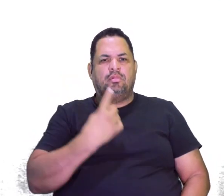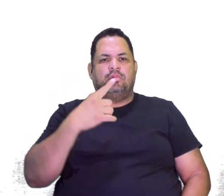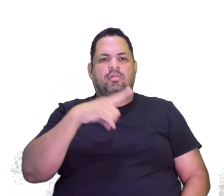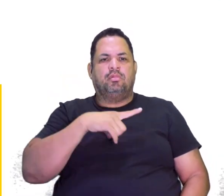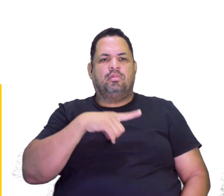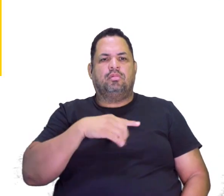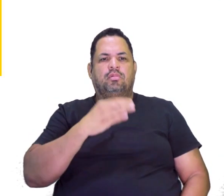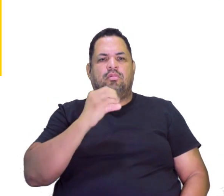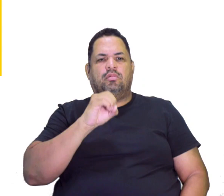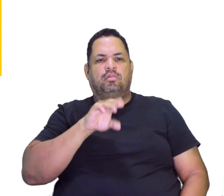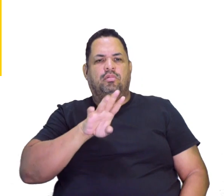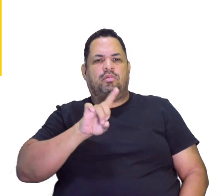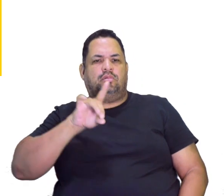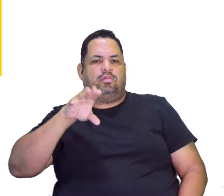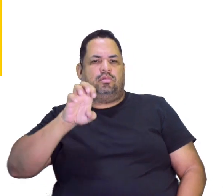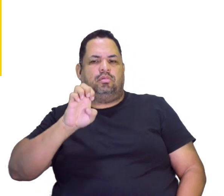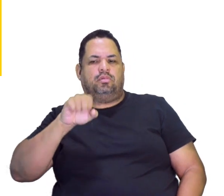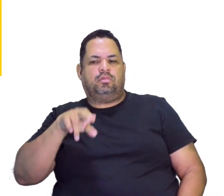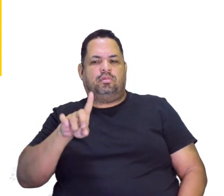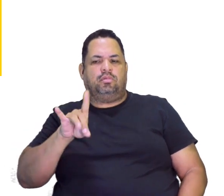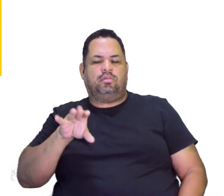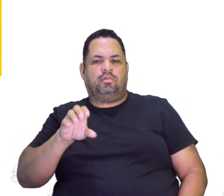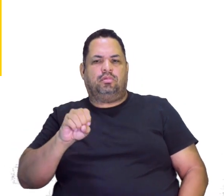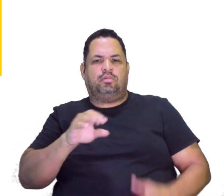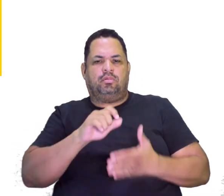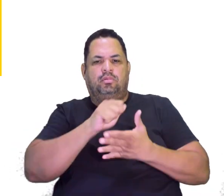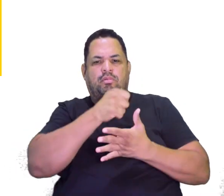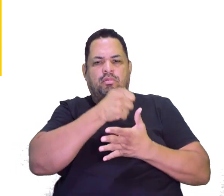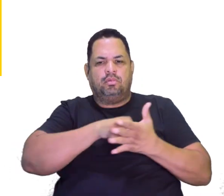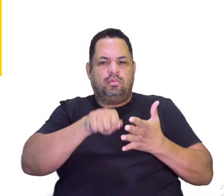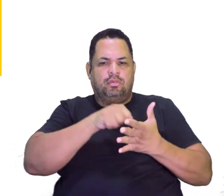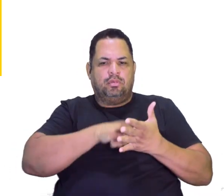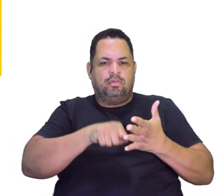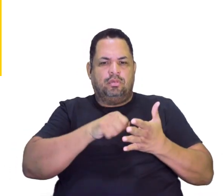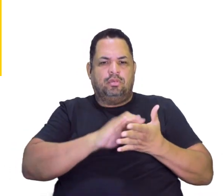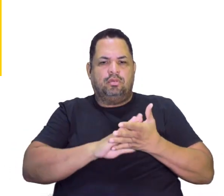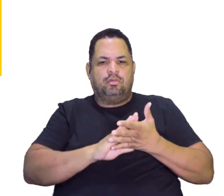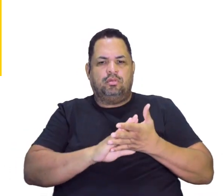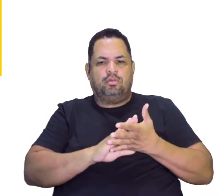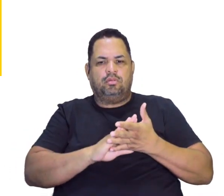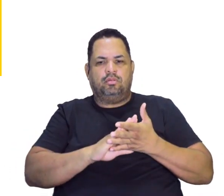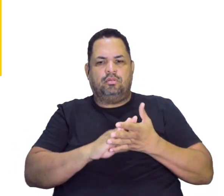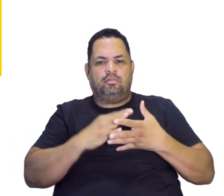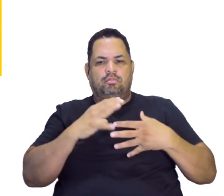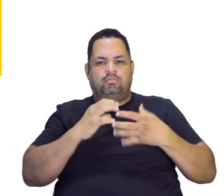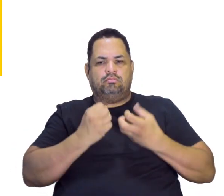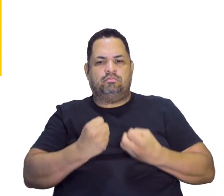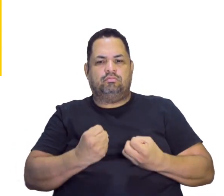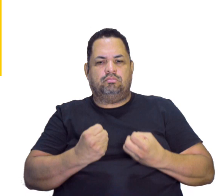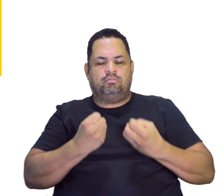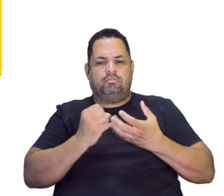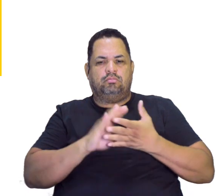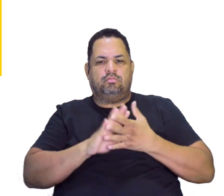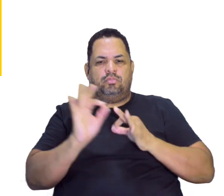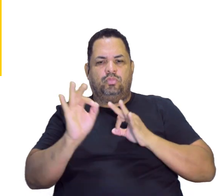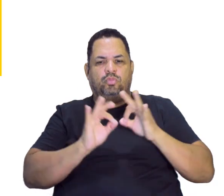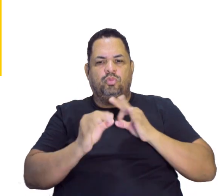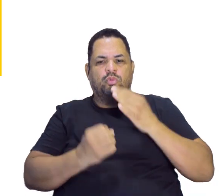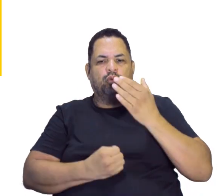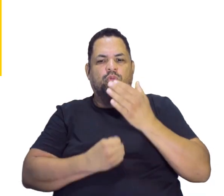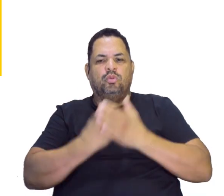também Osvaldo de Andrade que foi o escritor dramaturgo brasileiro que fundou o movimento